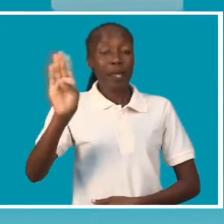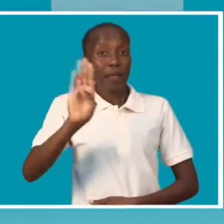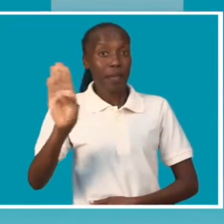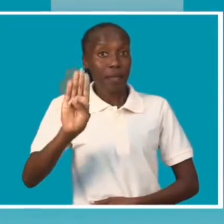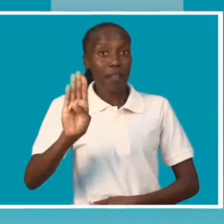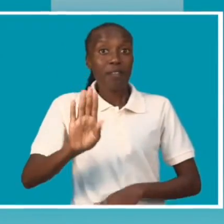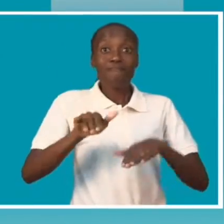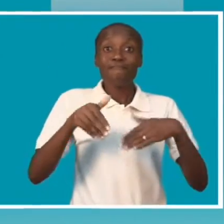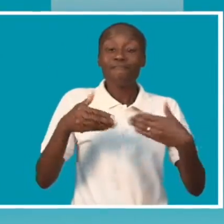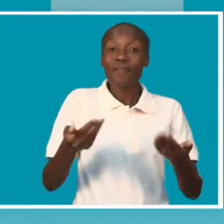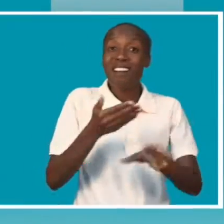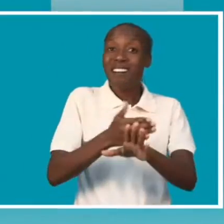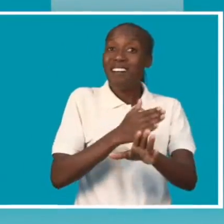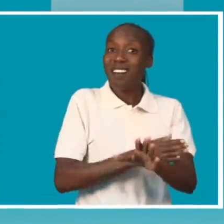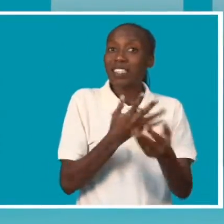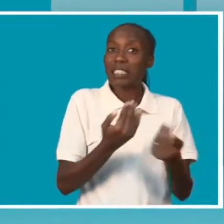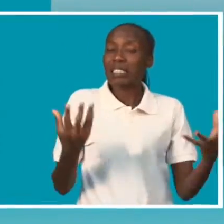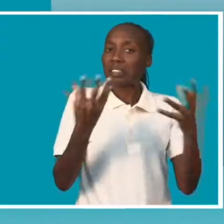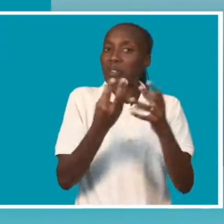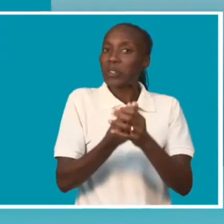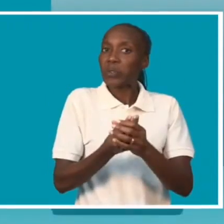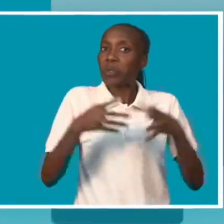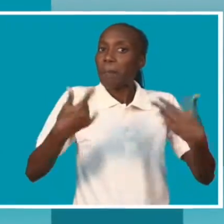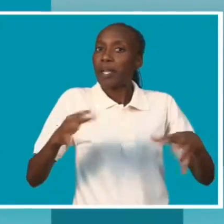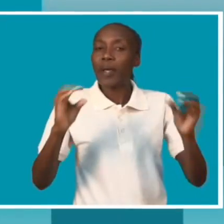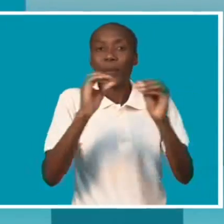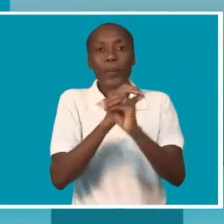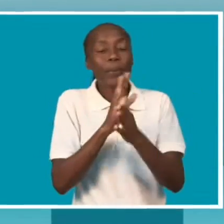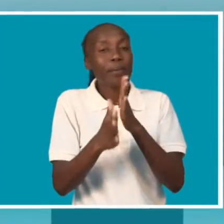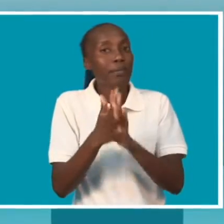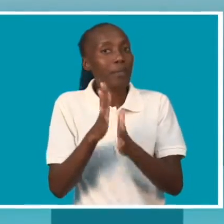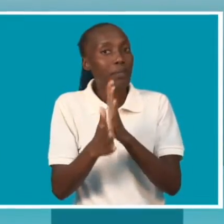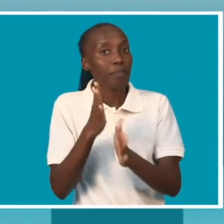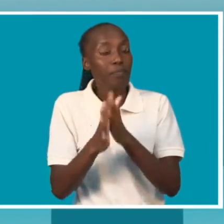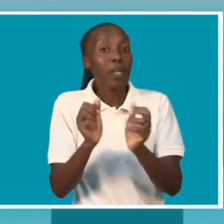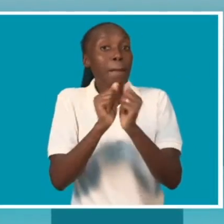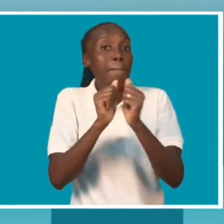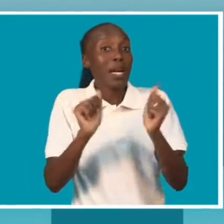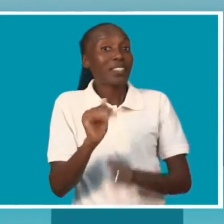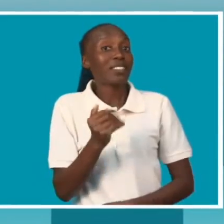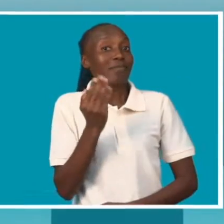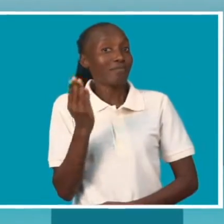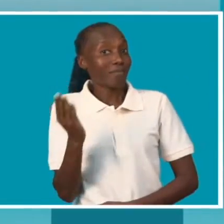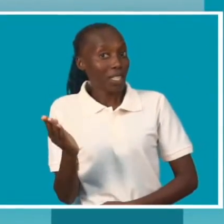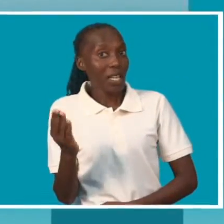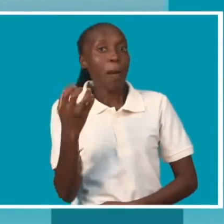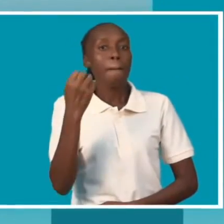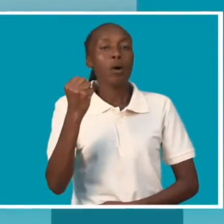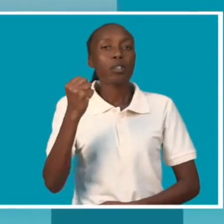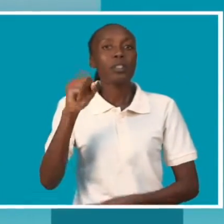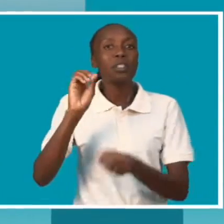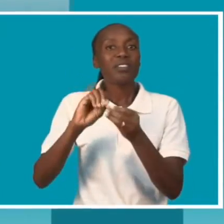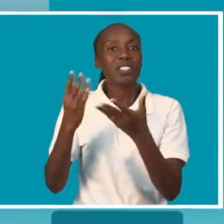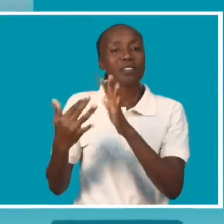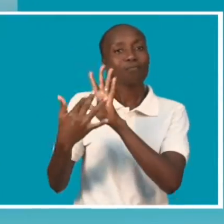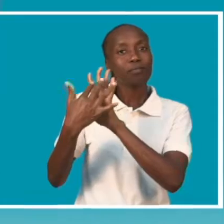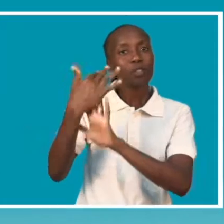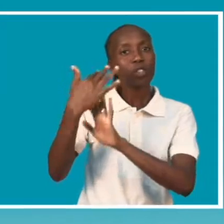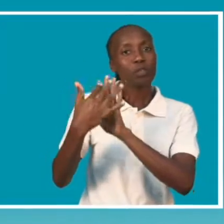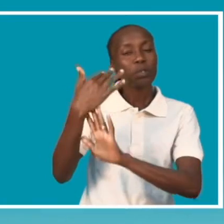tinham por seu lado crianças que podiam brincar ao seu lado, mas mais que ninguém, na primeira pessoa, ele vai nos